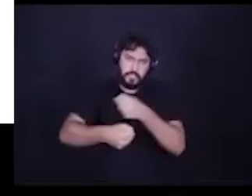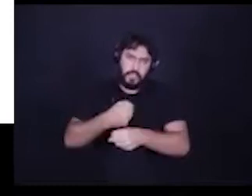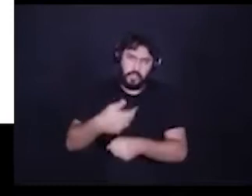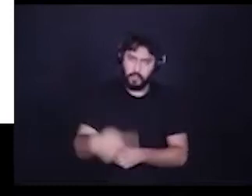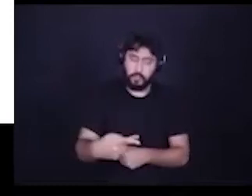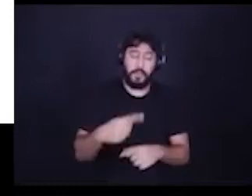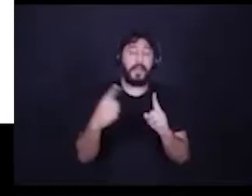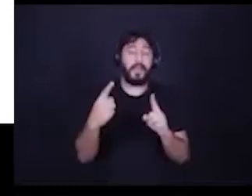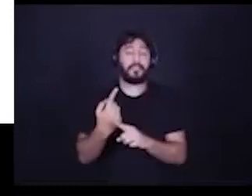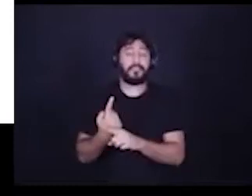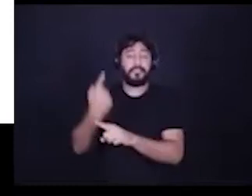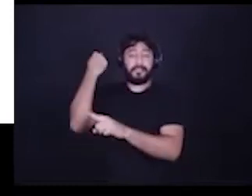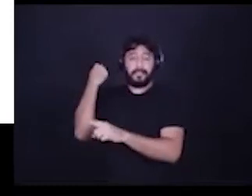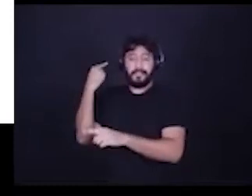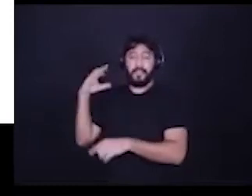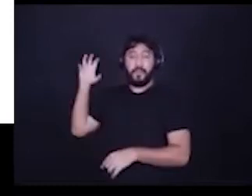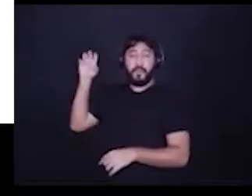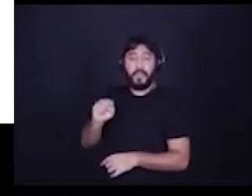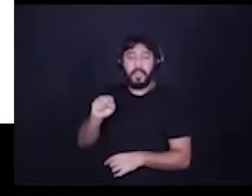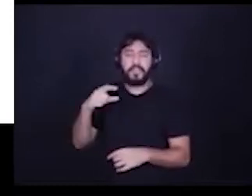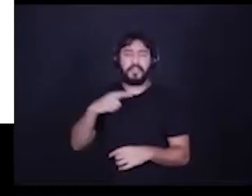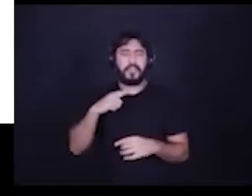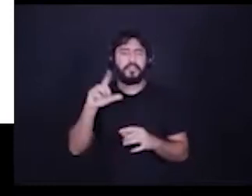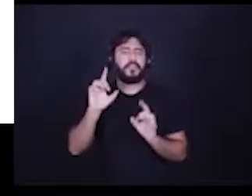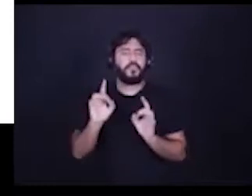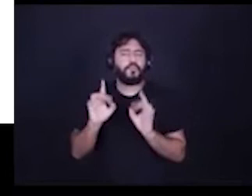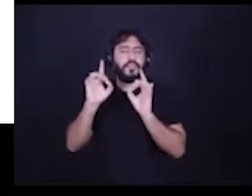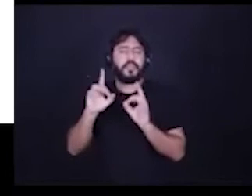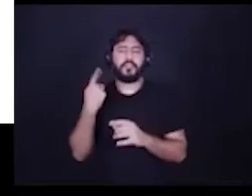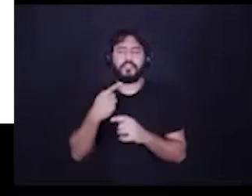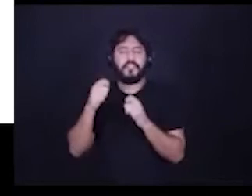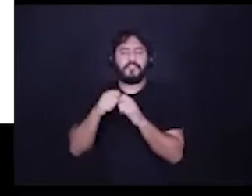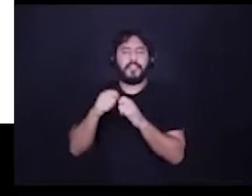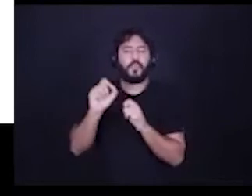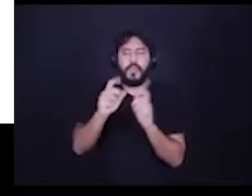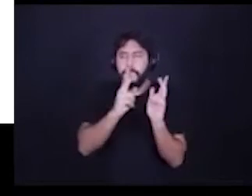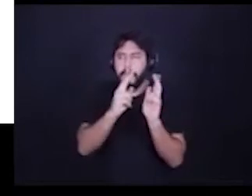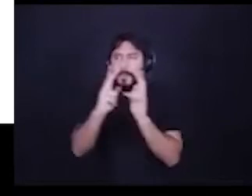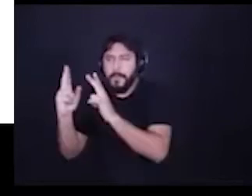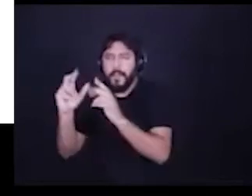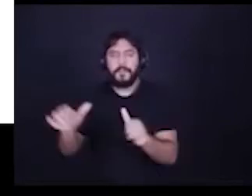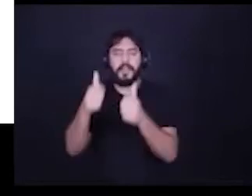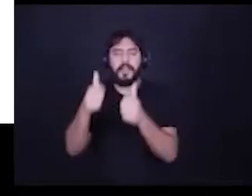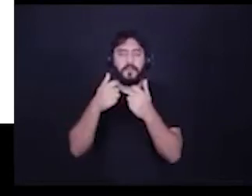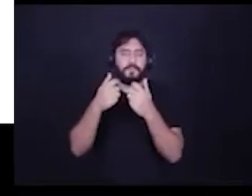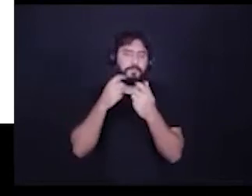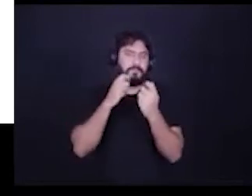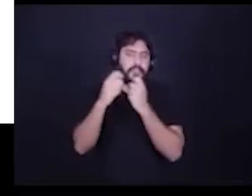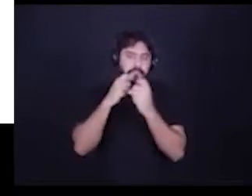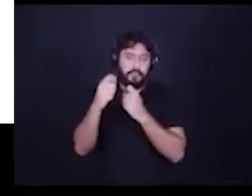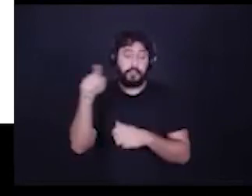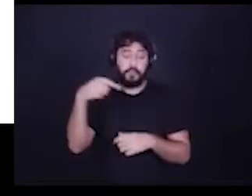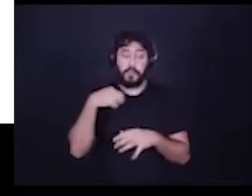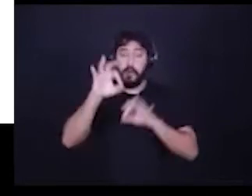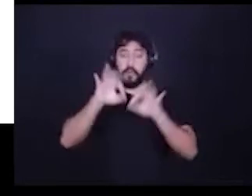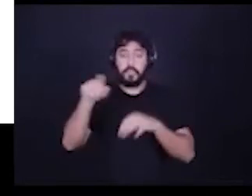era um especialzinho que a gente tinha feito na Gama com algumas das melhores entrevistas que a gente tinha publicado, e que eu tinha feito essa imagem que colocava,